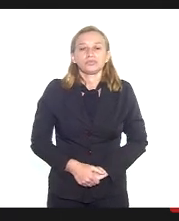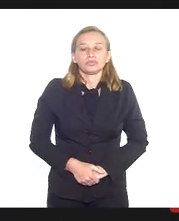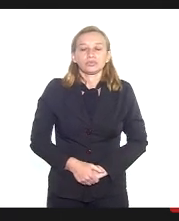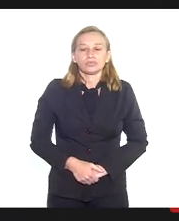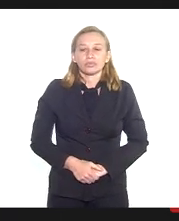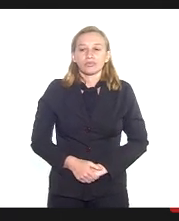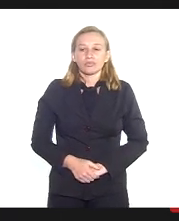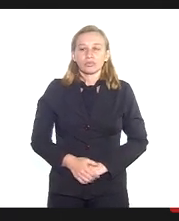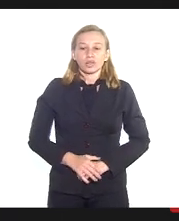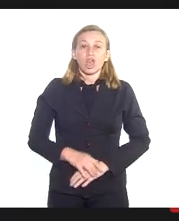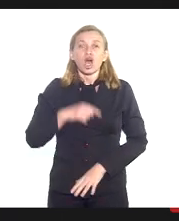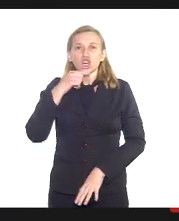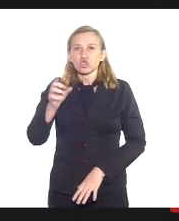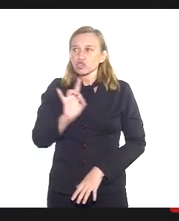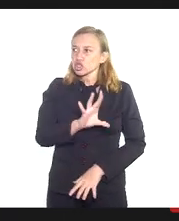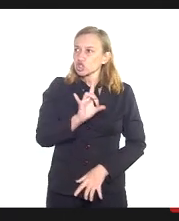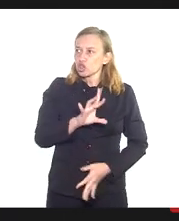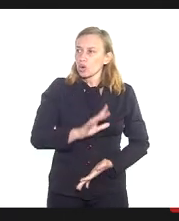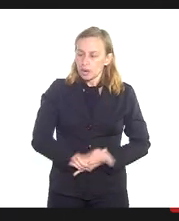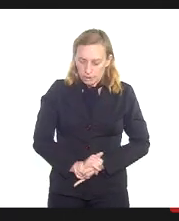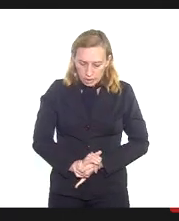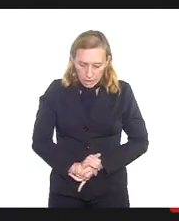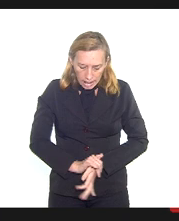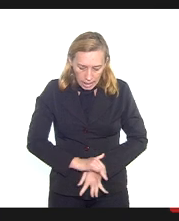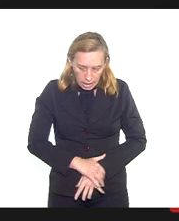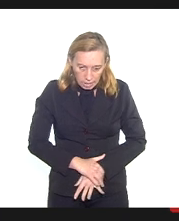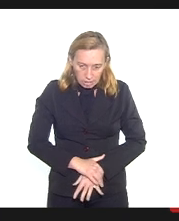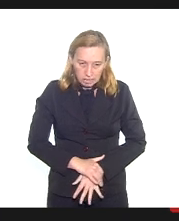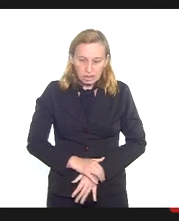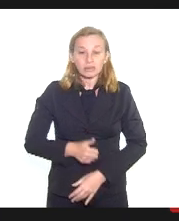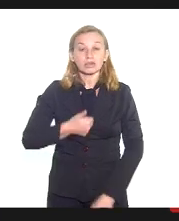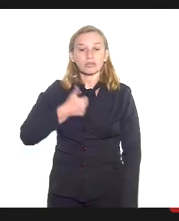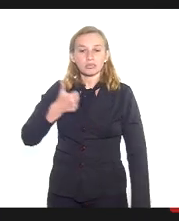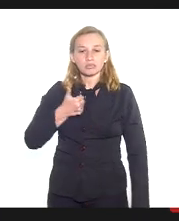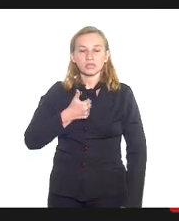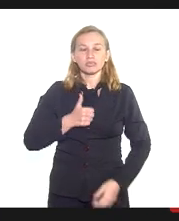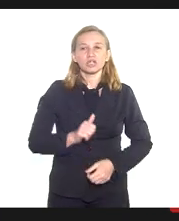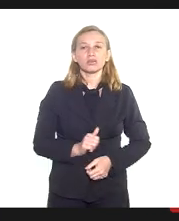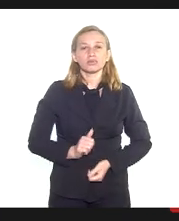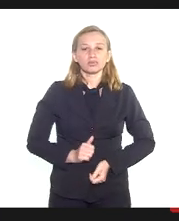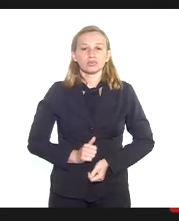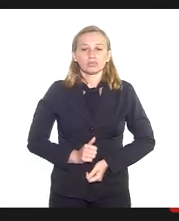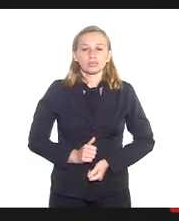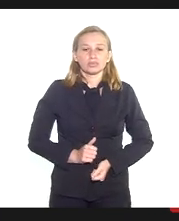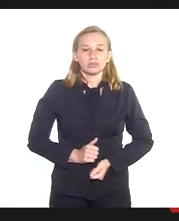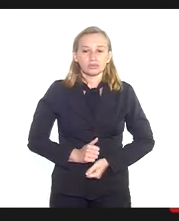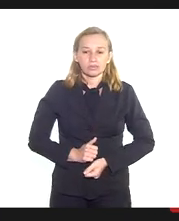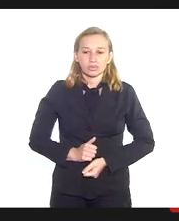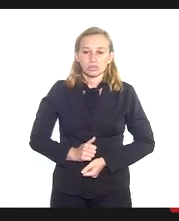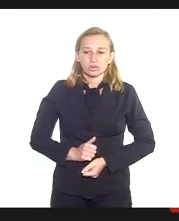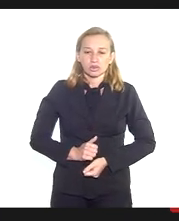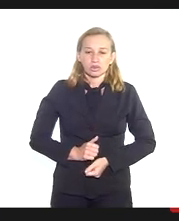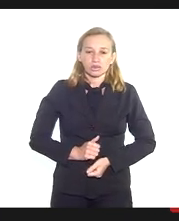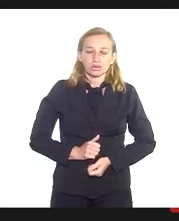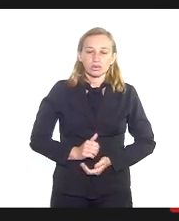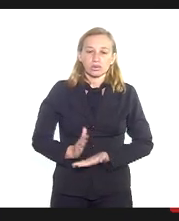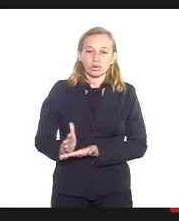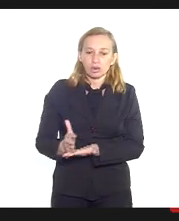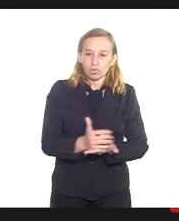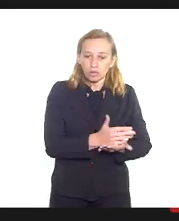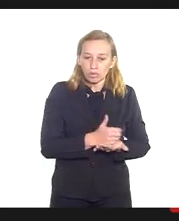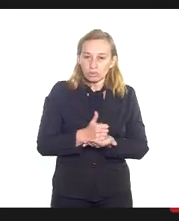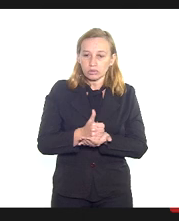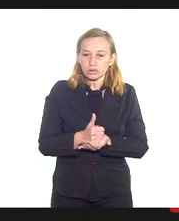Então, a única dúvida só é se, na primeira hipótese, o recolhimento